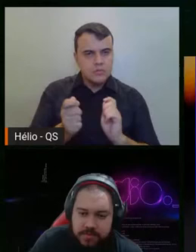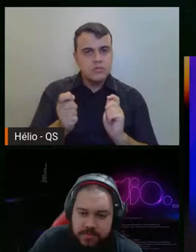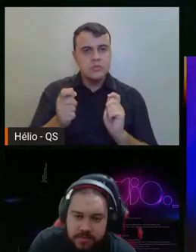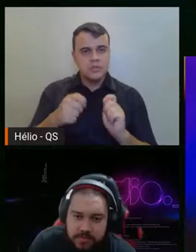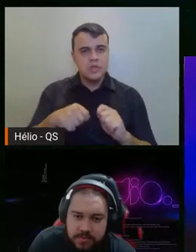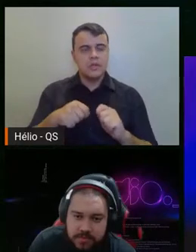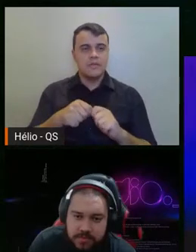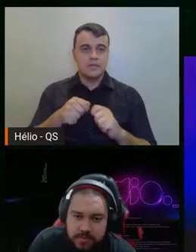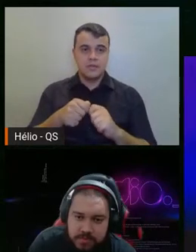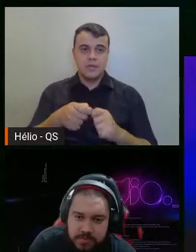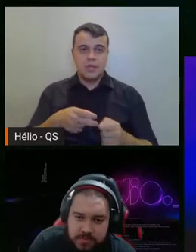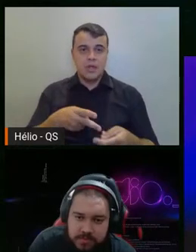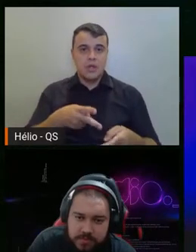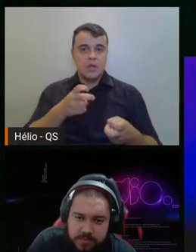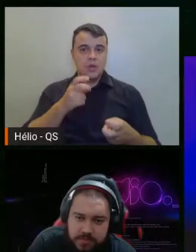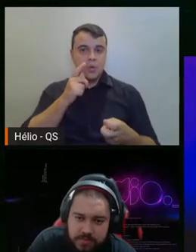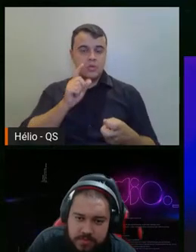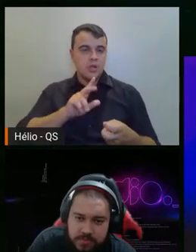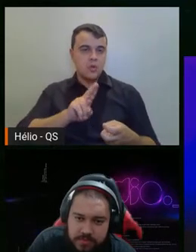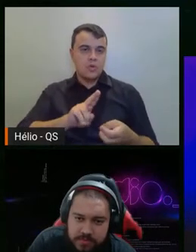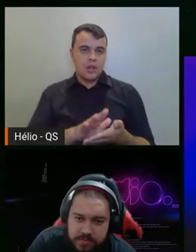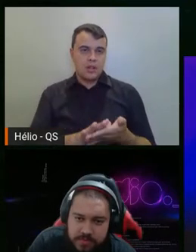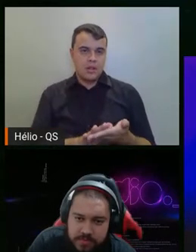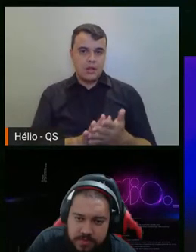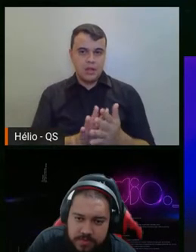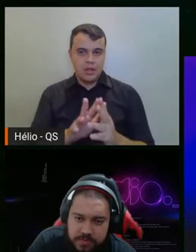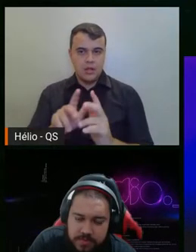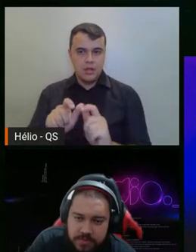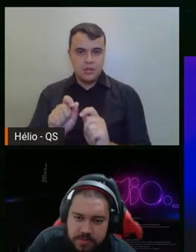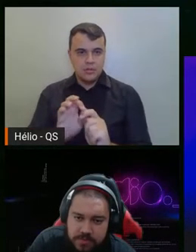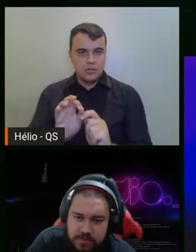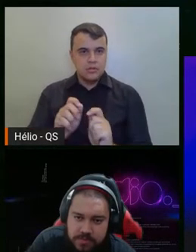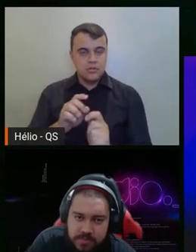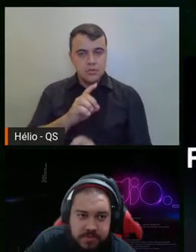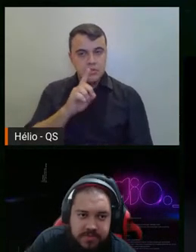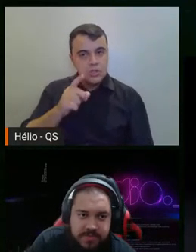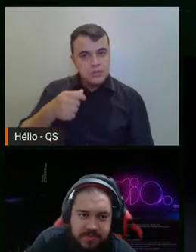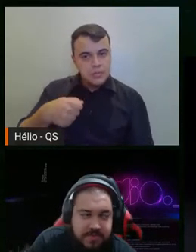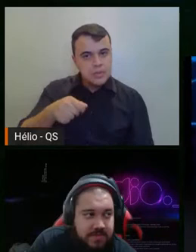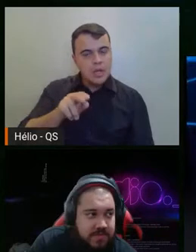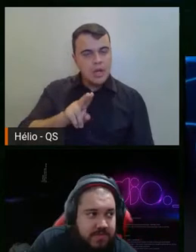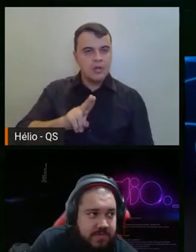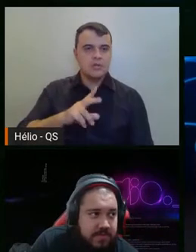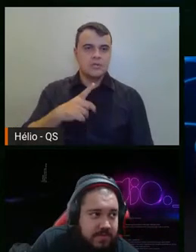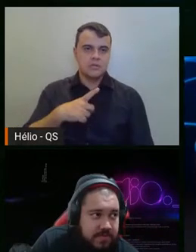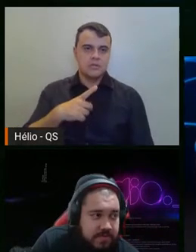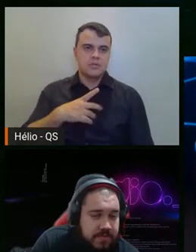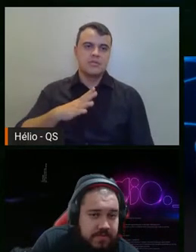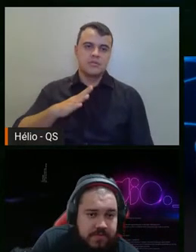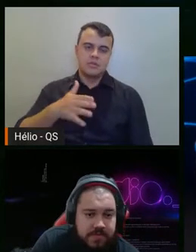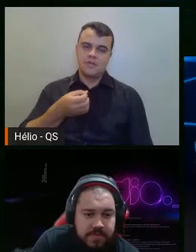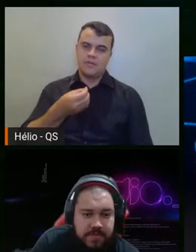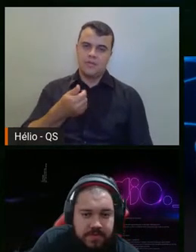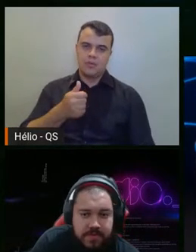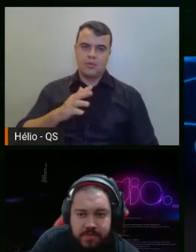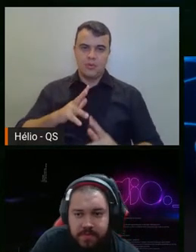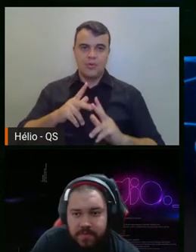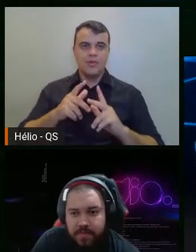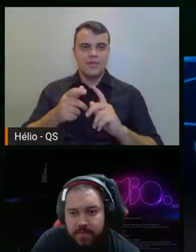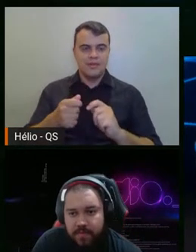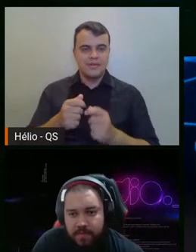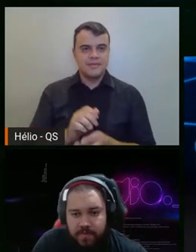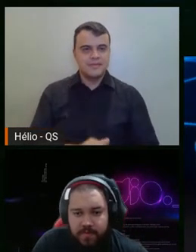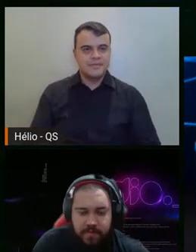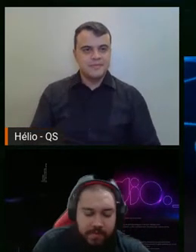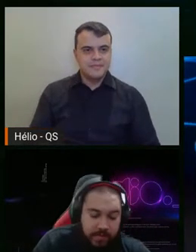adquirir não utilizar todos os recursos mas o dia que você precisar utilizar e daí já valeu tudo né então é mais ou menos isso